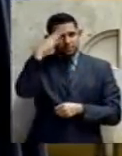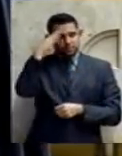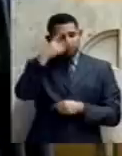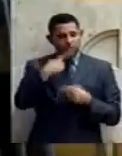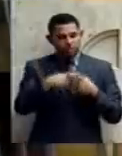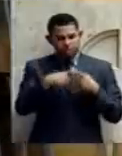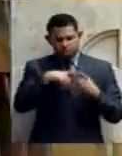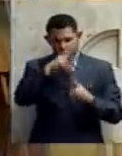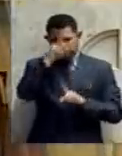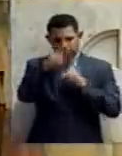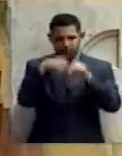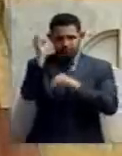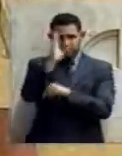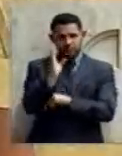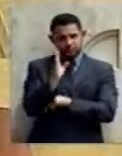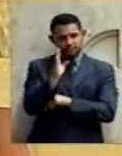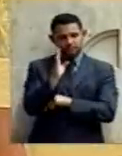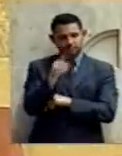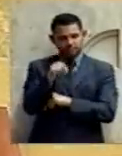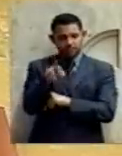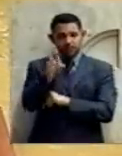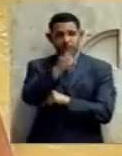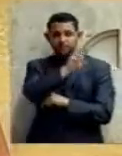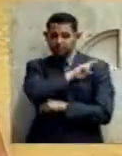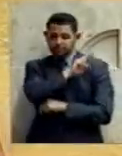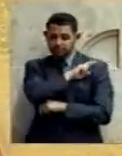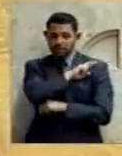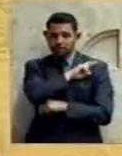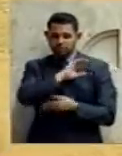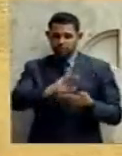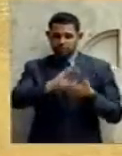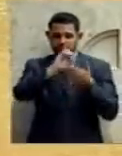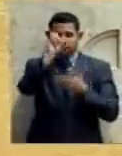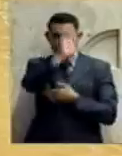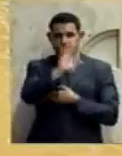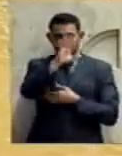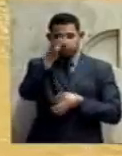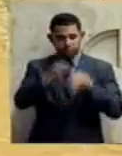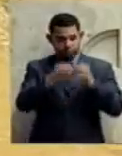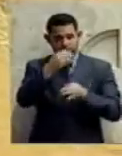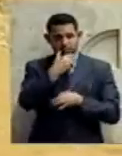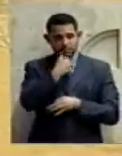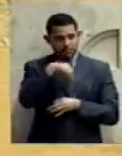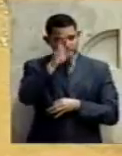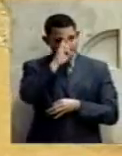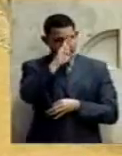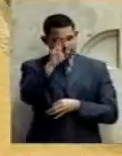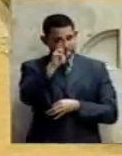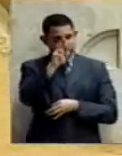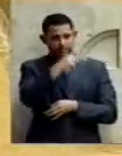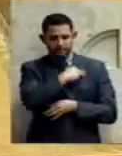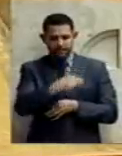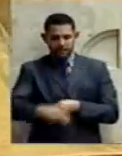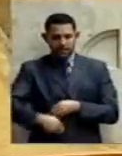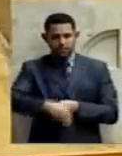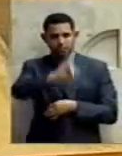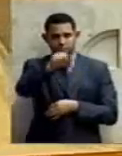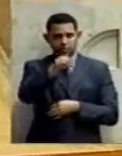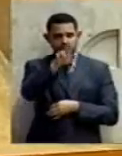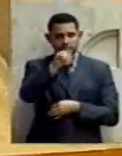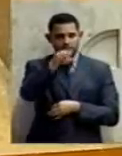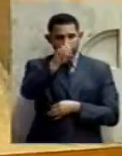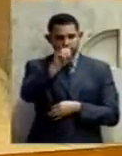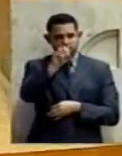de cidadãos. É o papel do Conselho Nacional de Justiça, que Vossa Excelência, ministro Barbosa, também